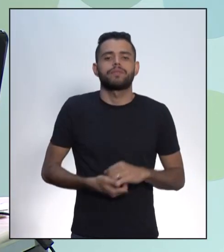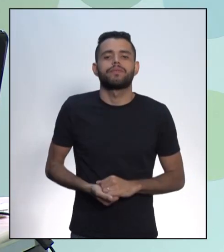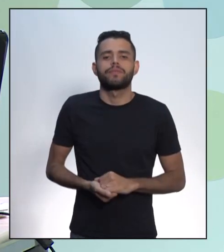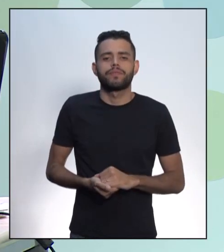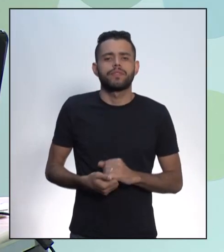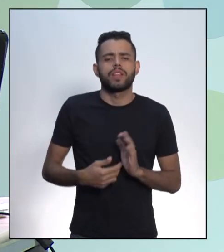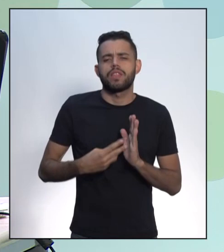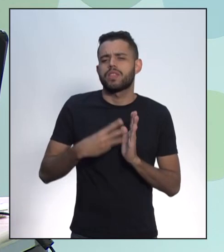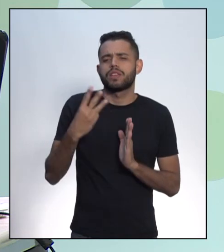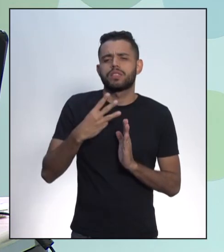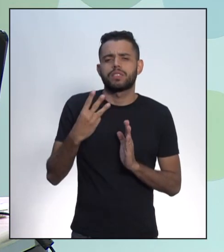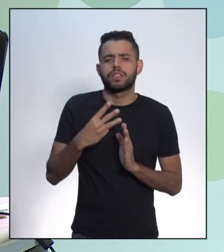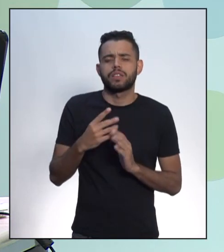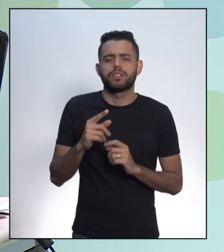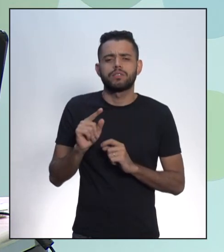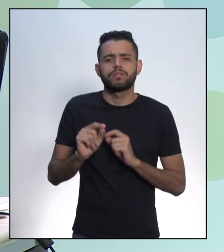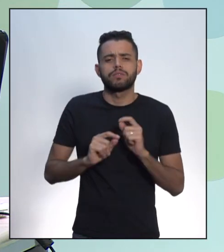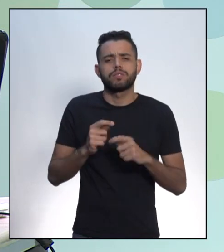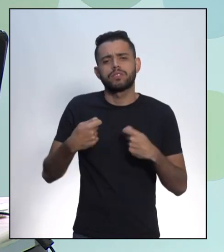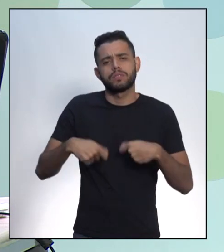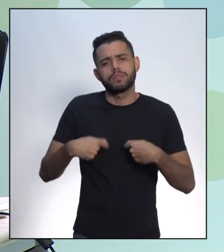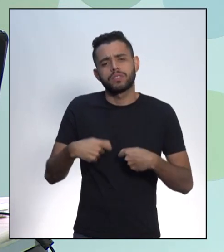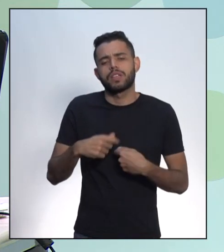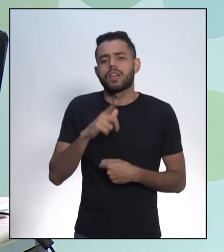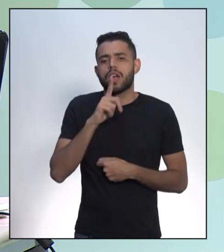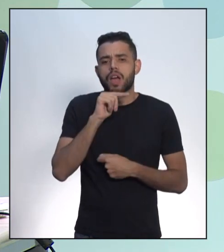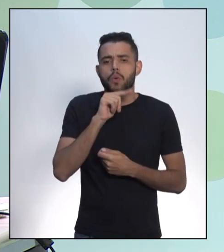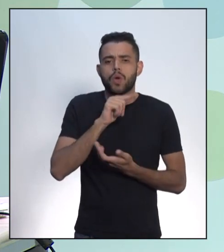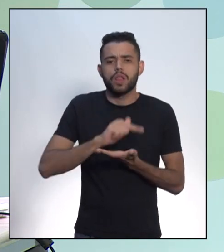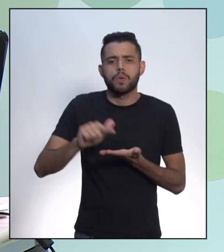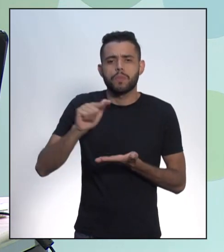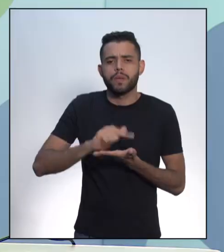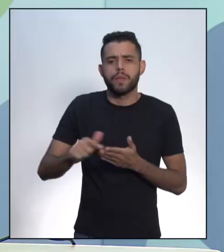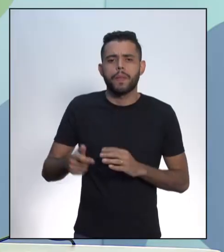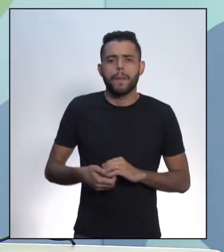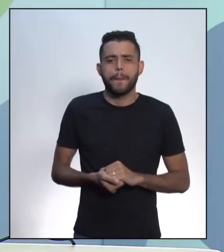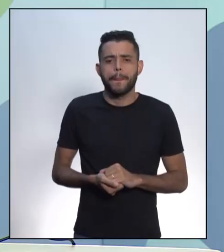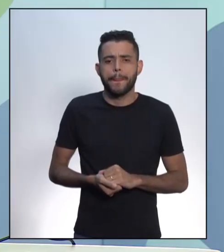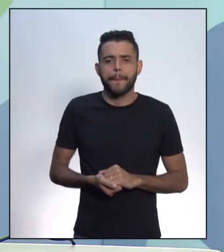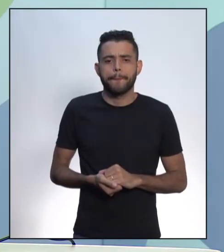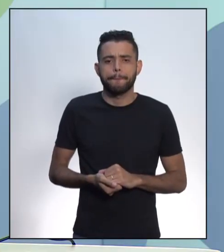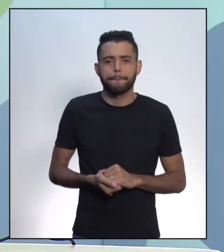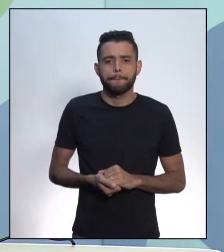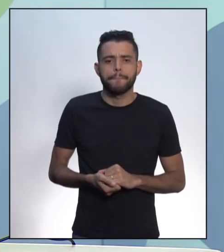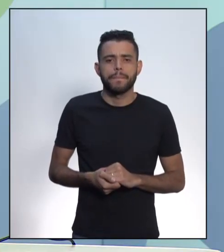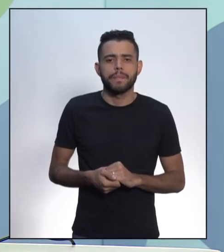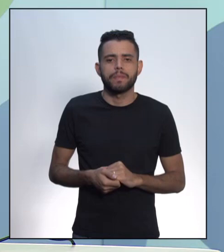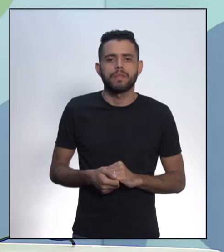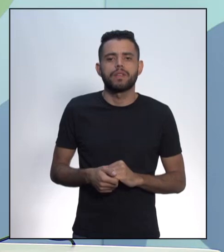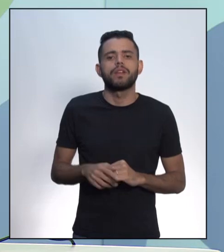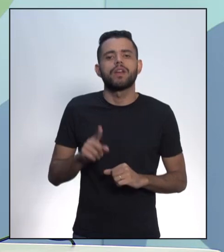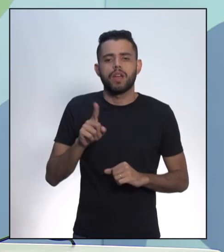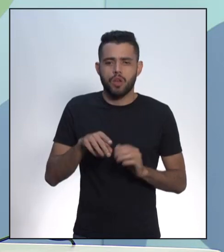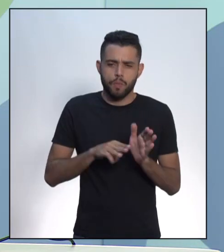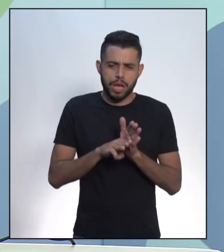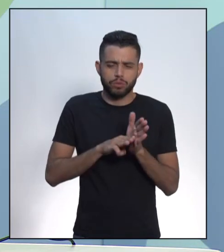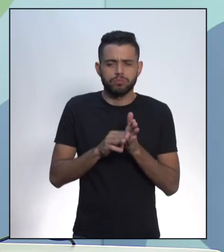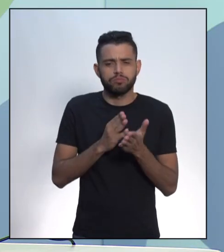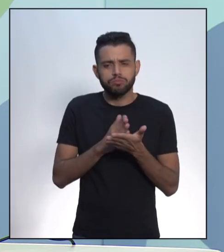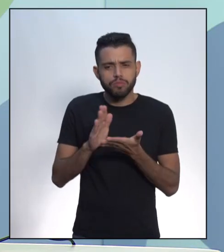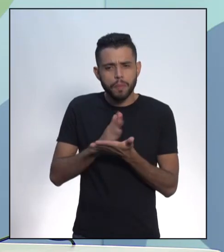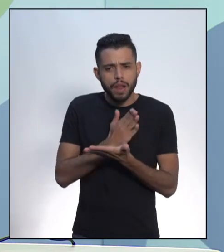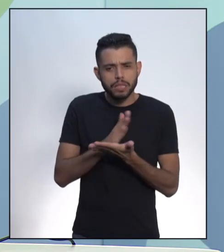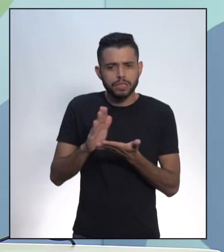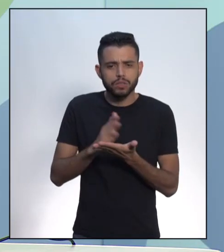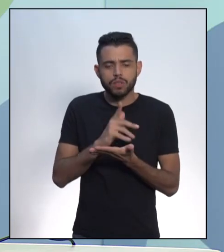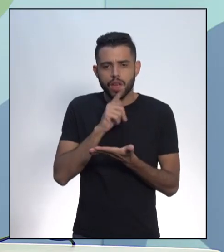o que é necessário para fazer obter a água limpa nesse consumo? Então, são os métodos de separação, Então através deles. aglobaram, né? A Isso,